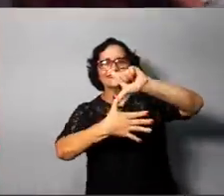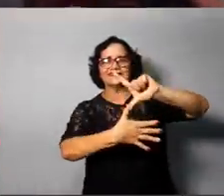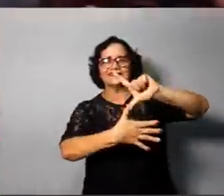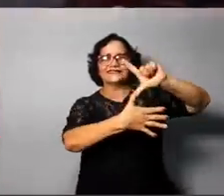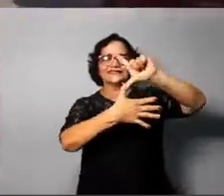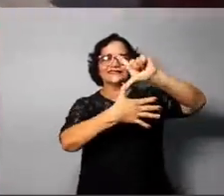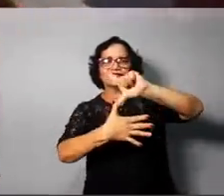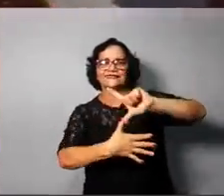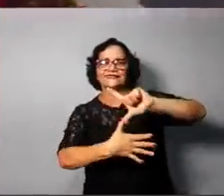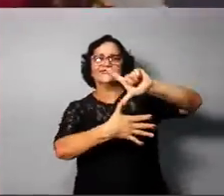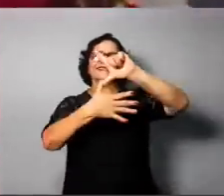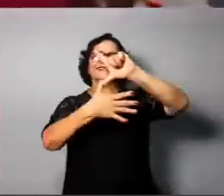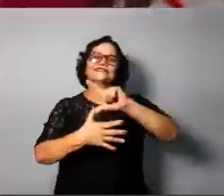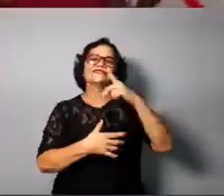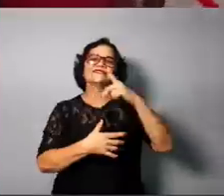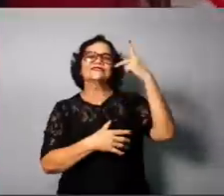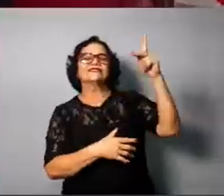Da América Latina, tu és nossa